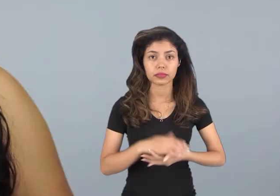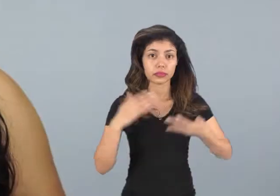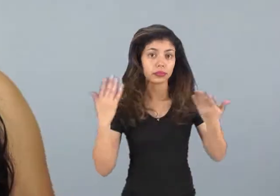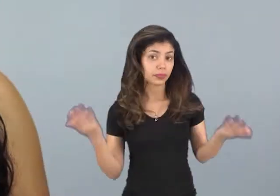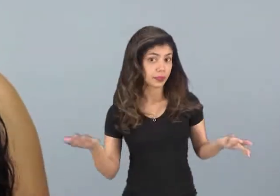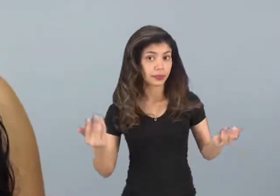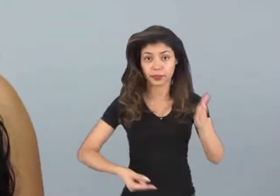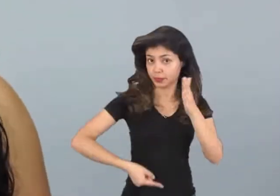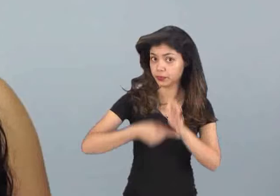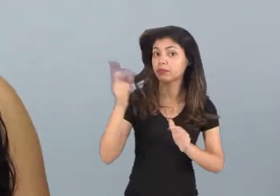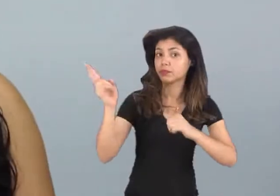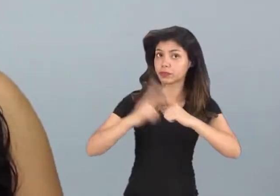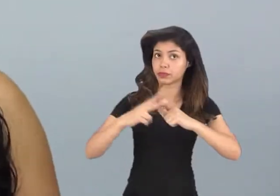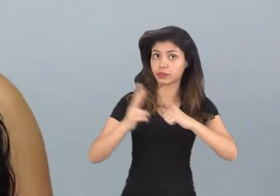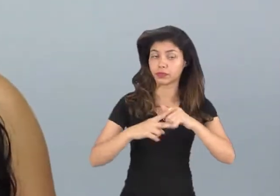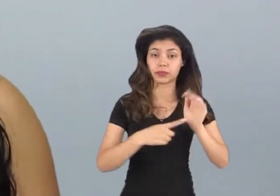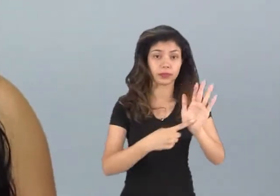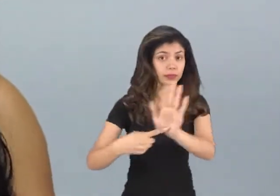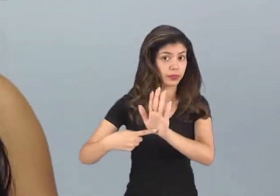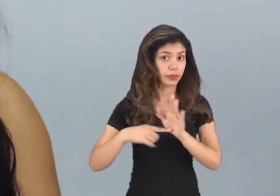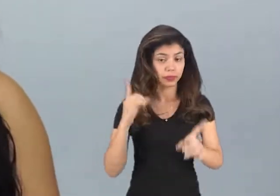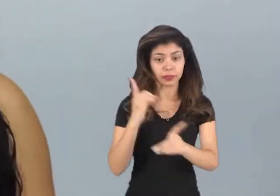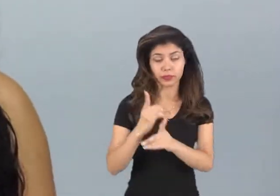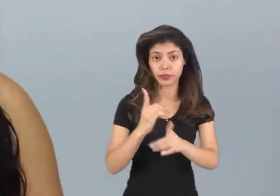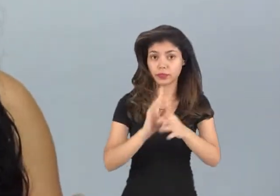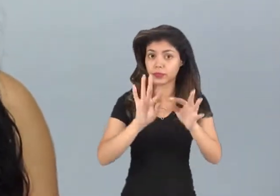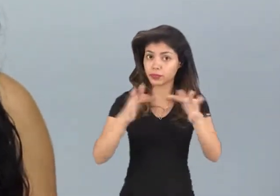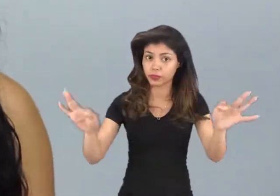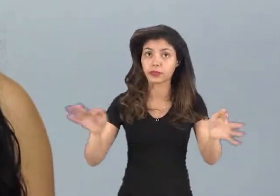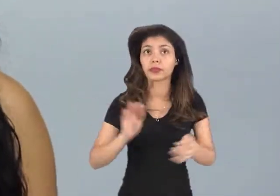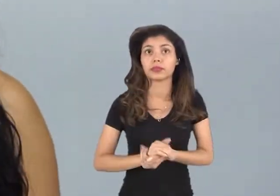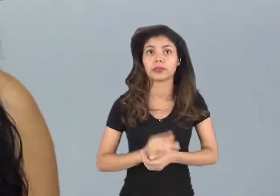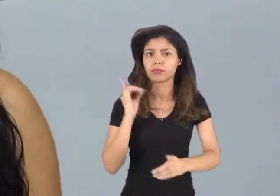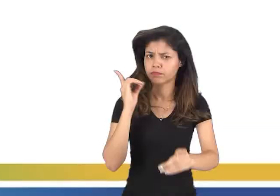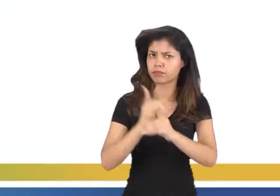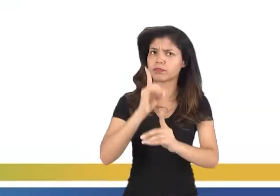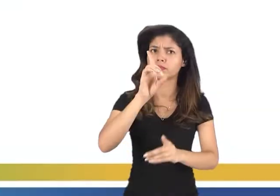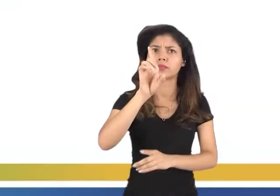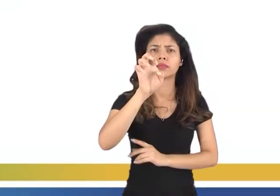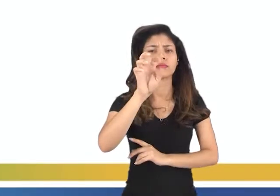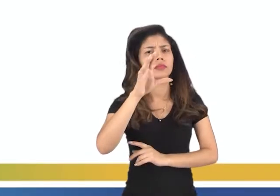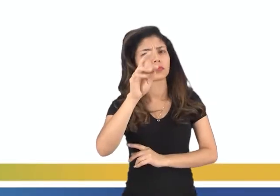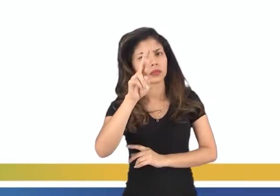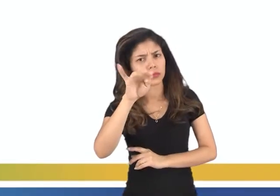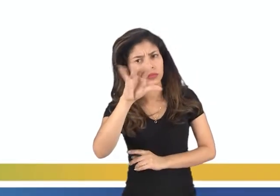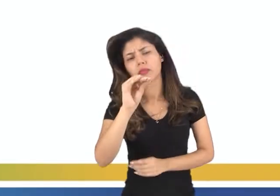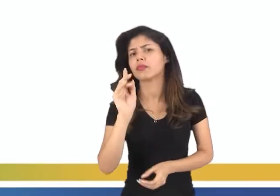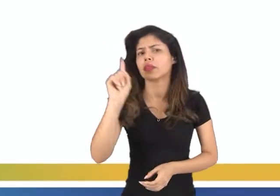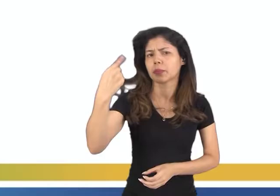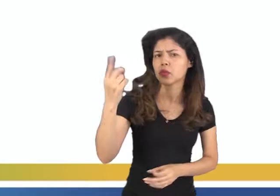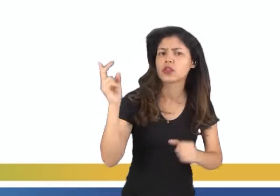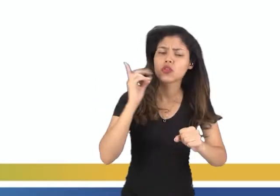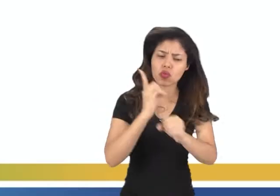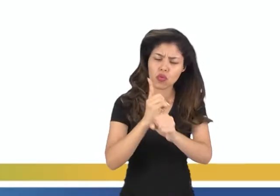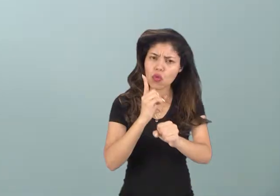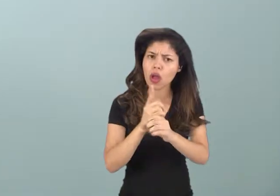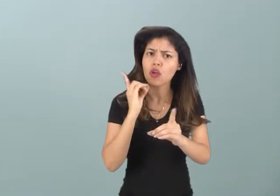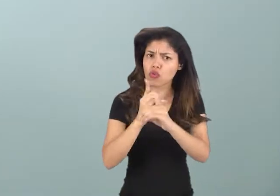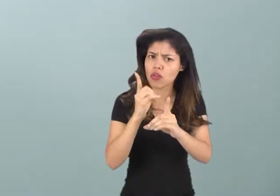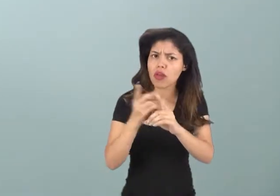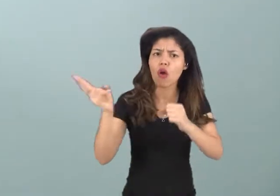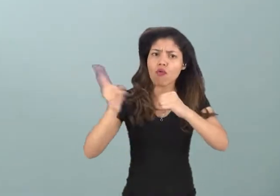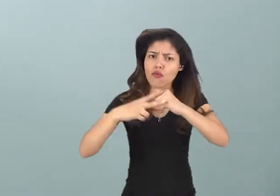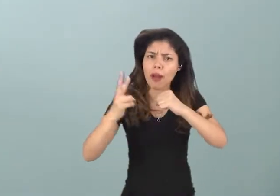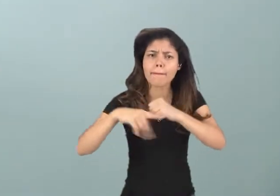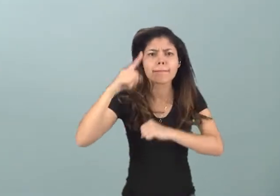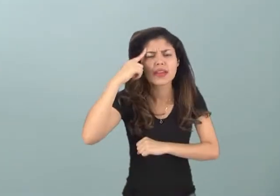só, o primeiro verbo ali, a nossa primeira oração, é o verbo descobrir. Após identificar o verbo, a gente precisa pensar